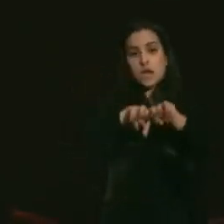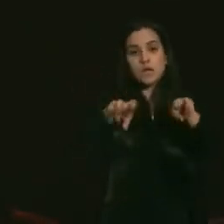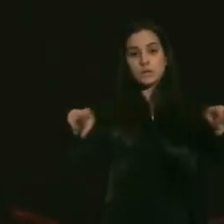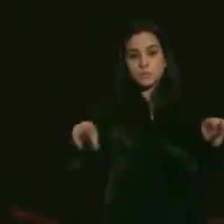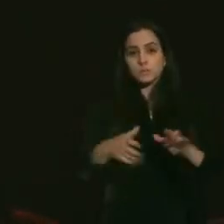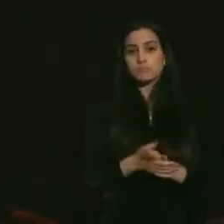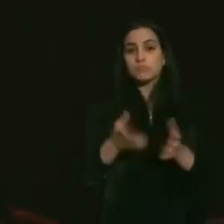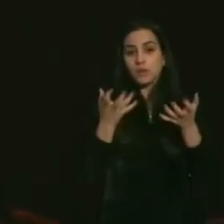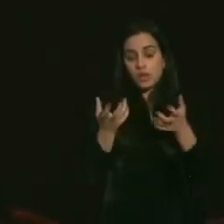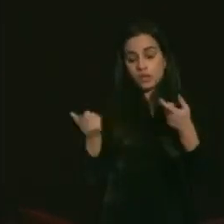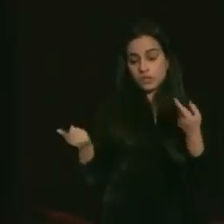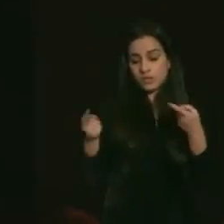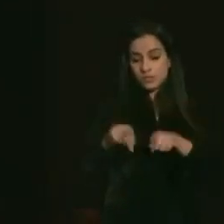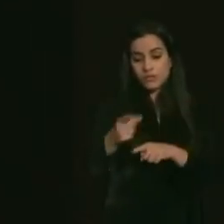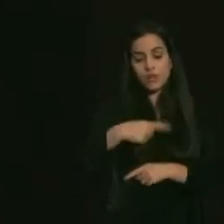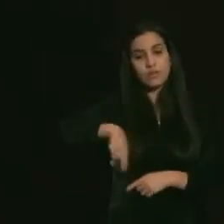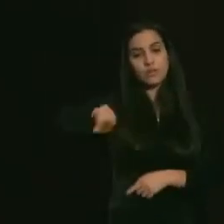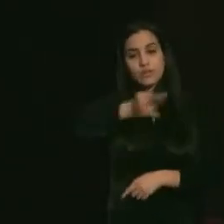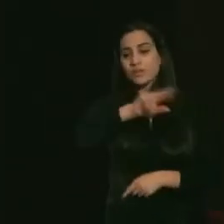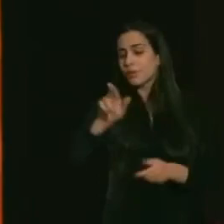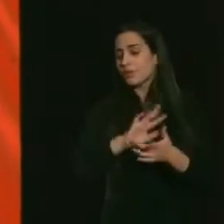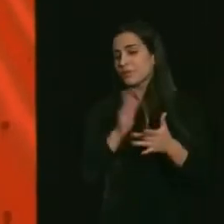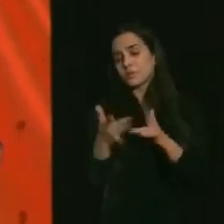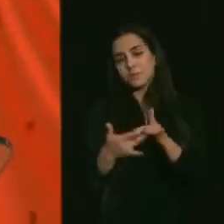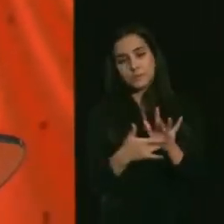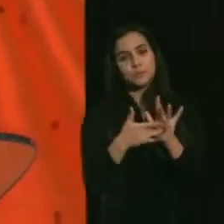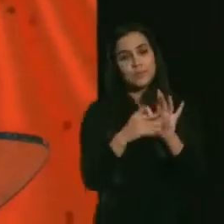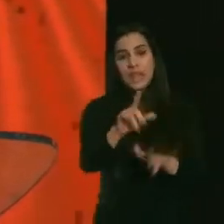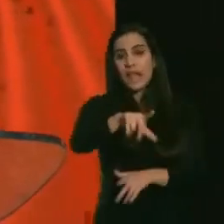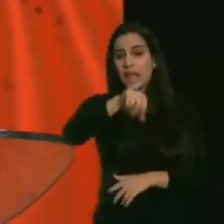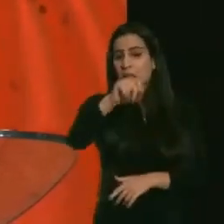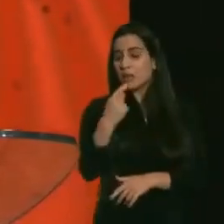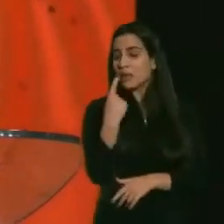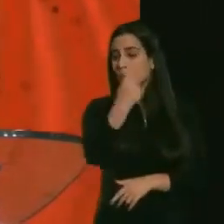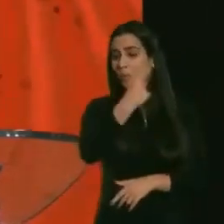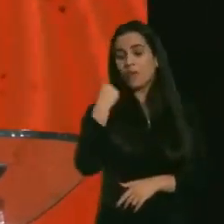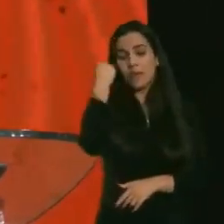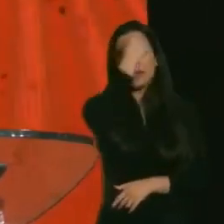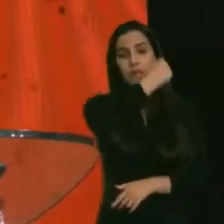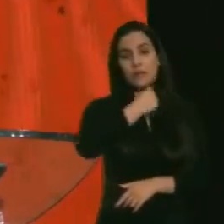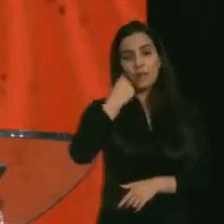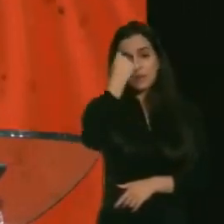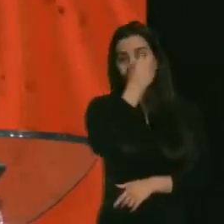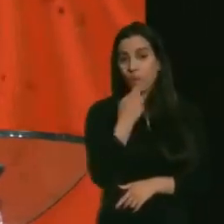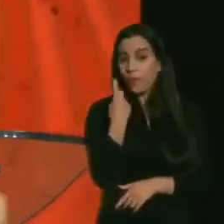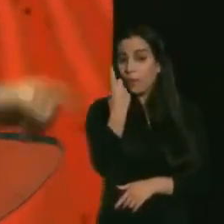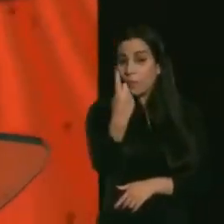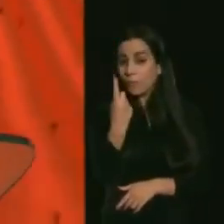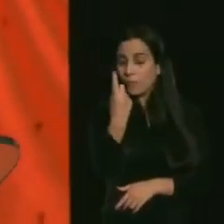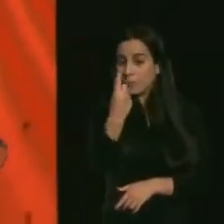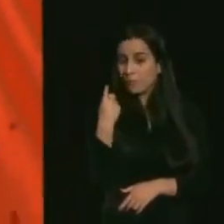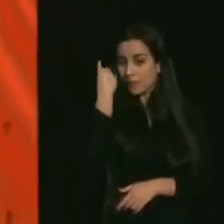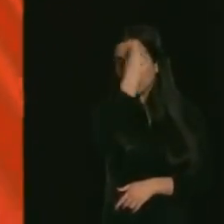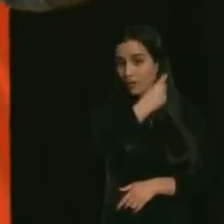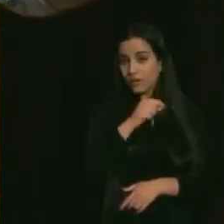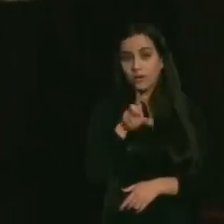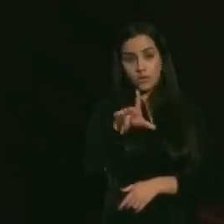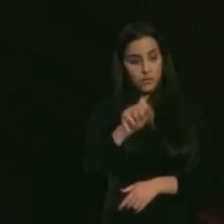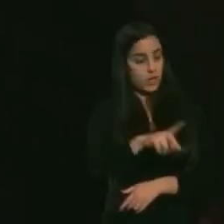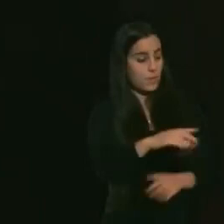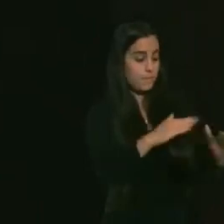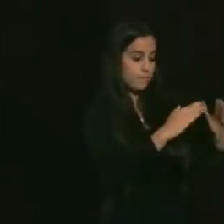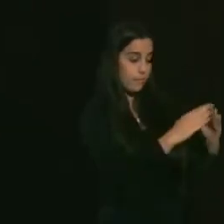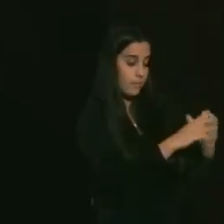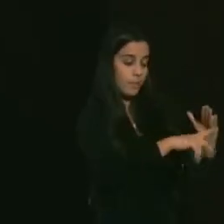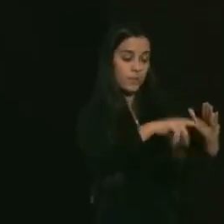te desafiar, em nome de Jesus, a escolher um turno de oração, um horário. Você vai sair de casa e vai vir